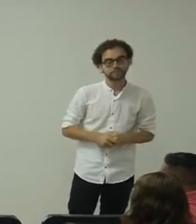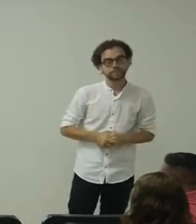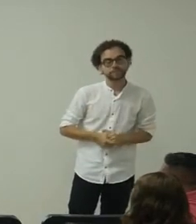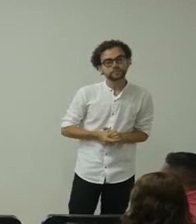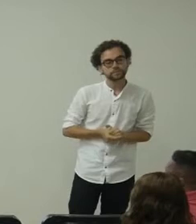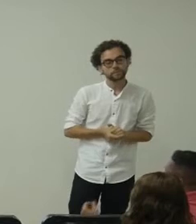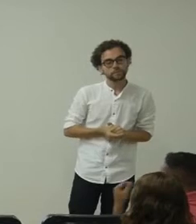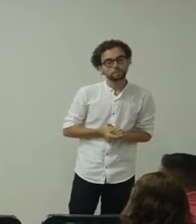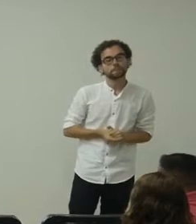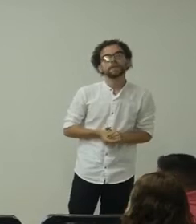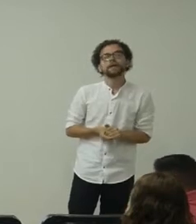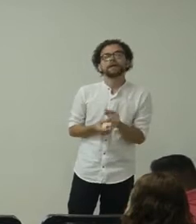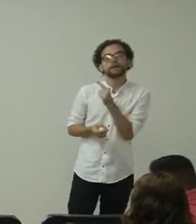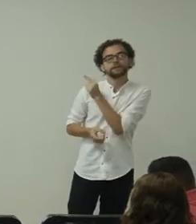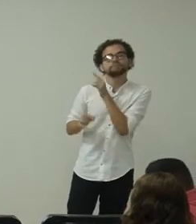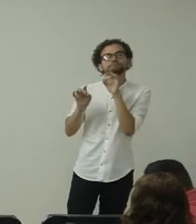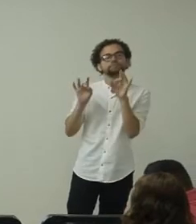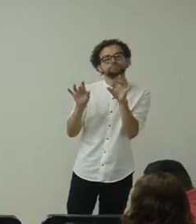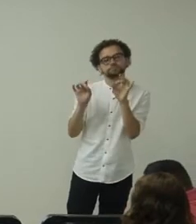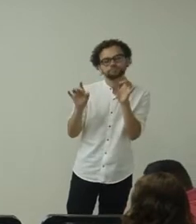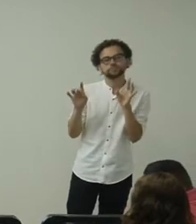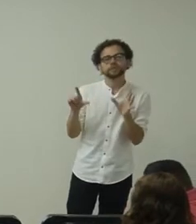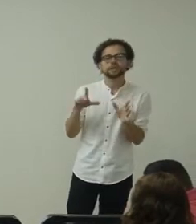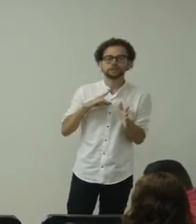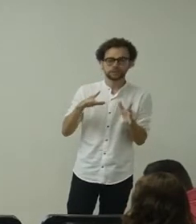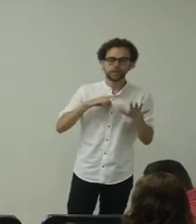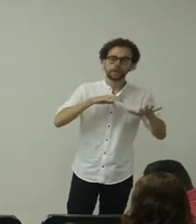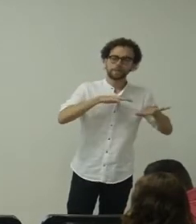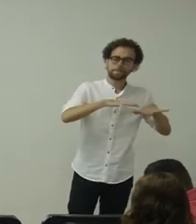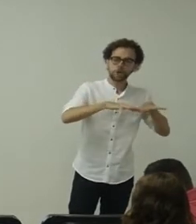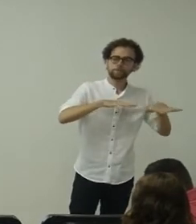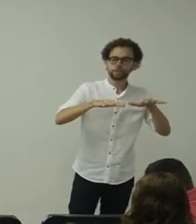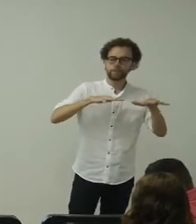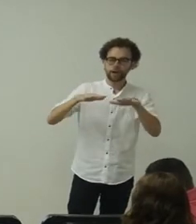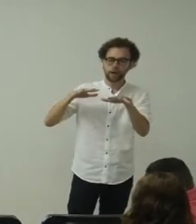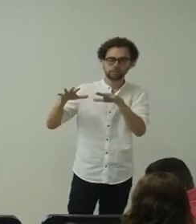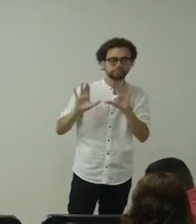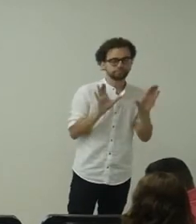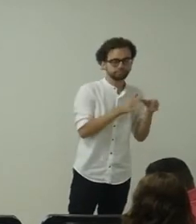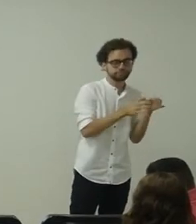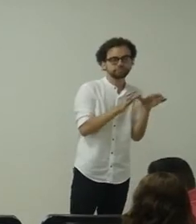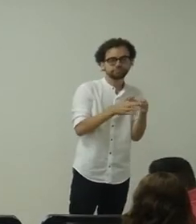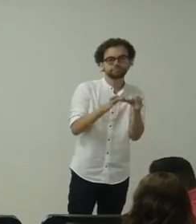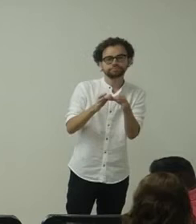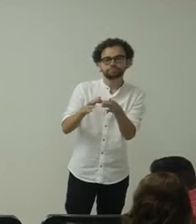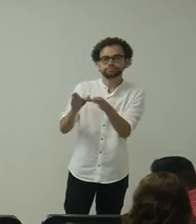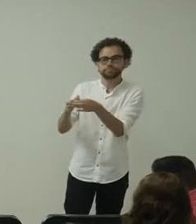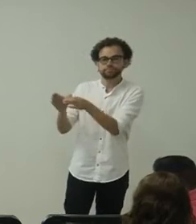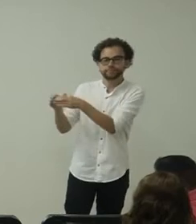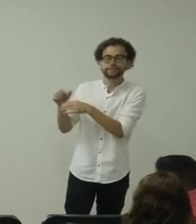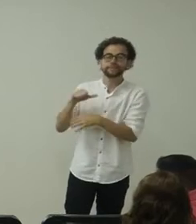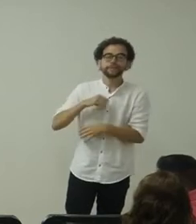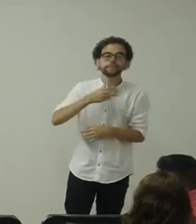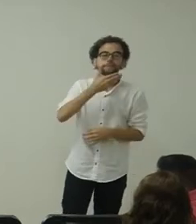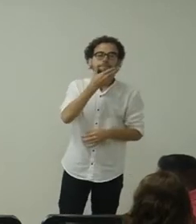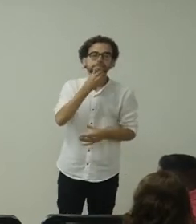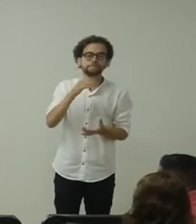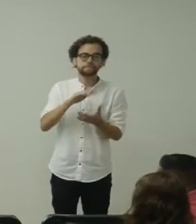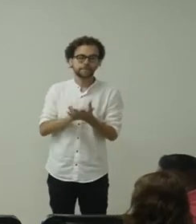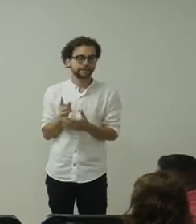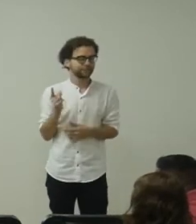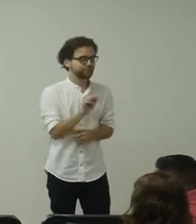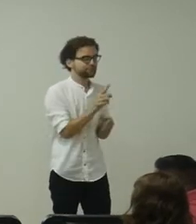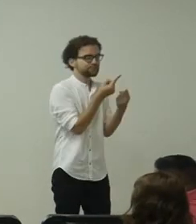E aí, nesse caso especial, aí tem outros movimentos corporativos, é esse marido que chega no churrasco